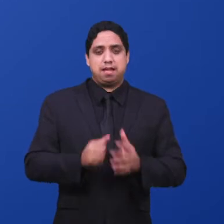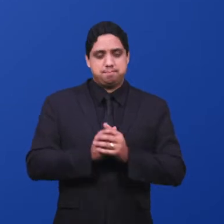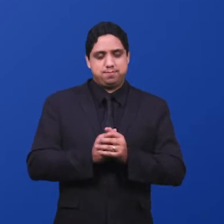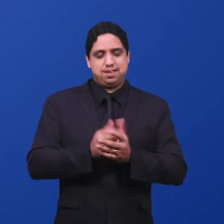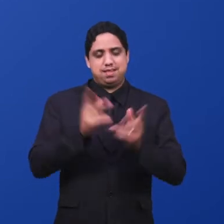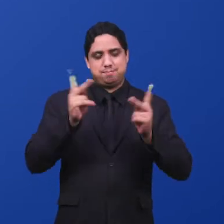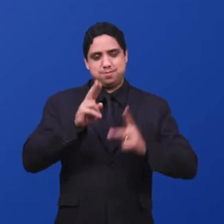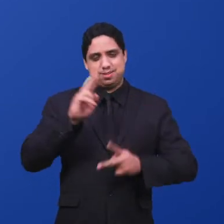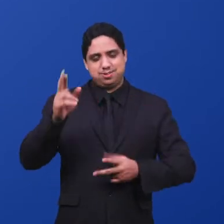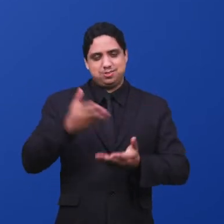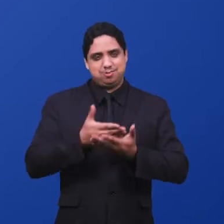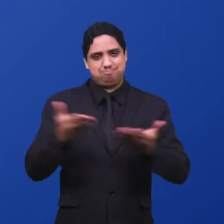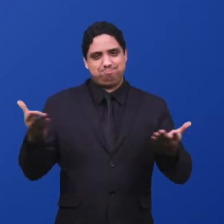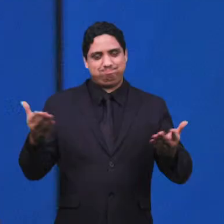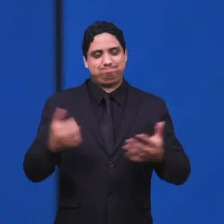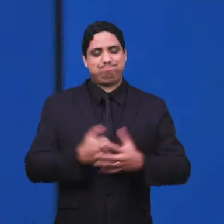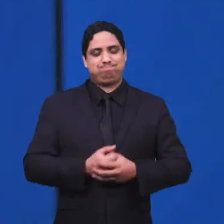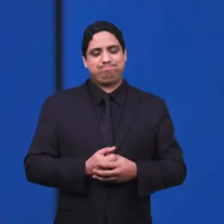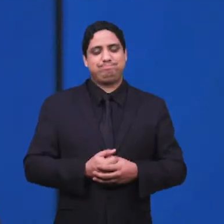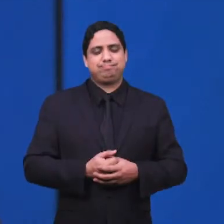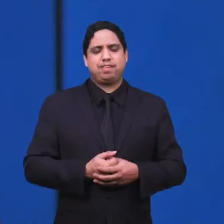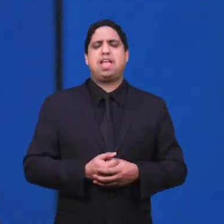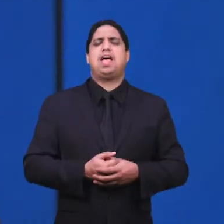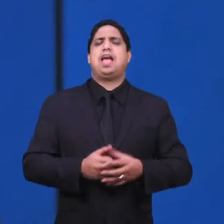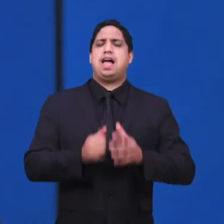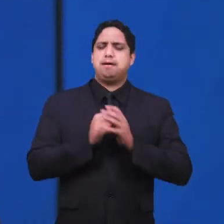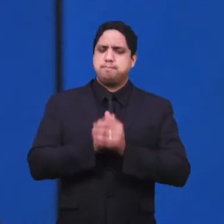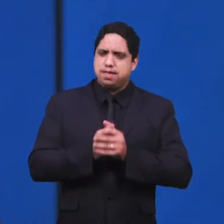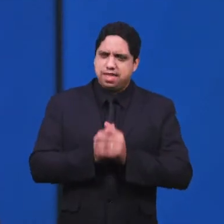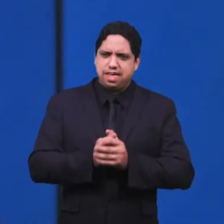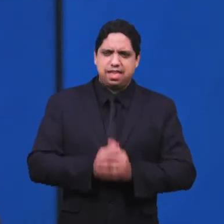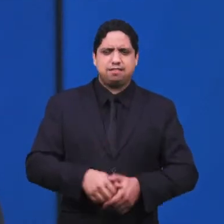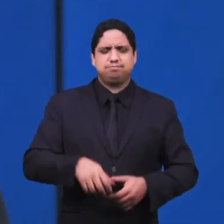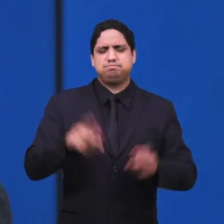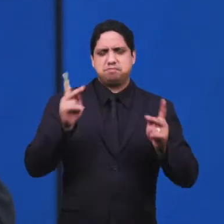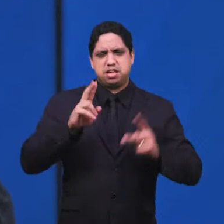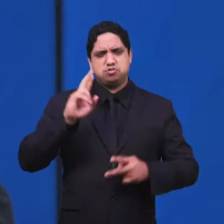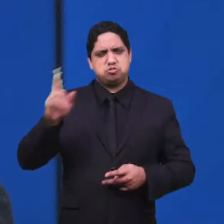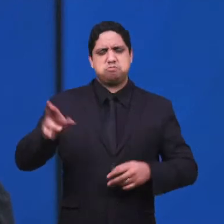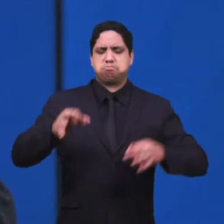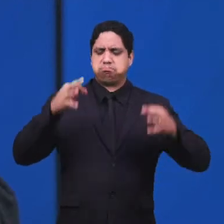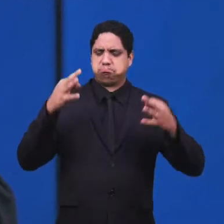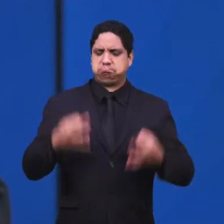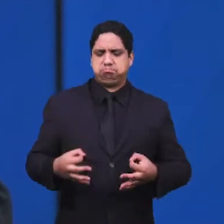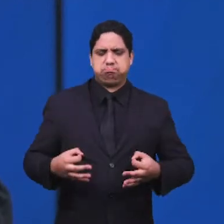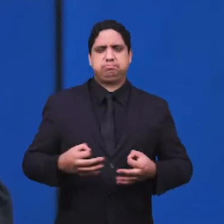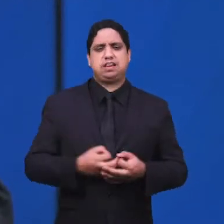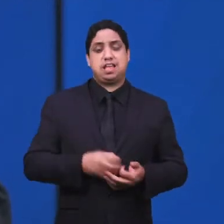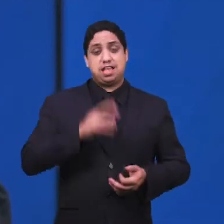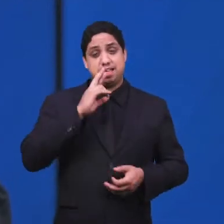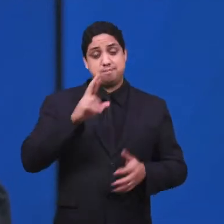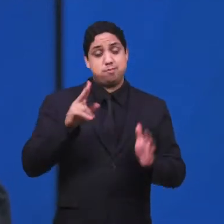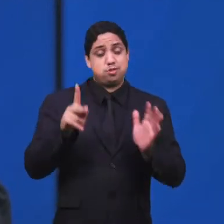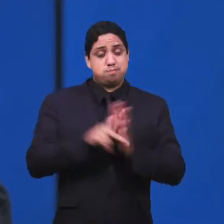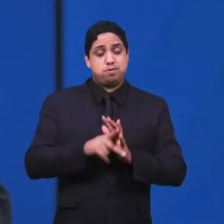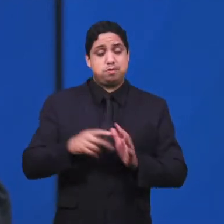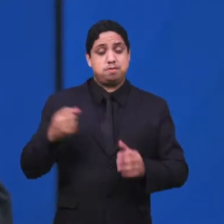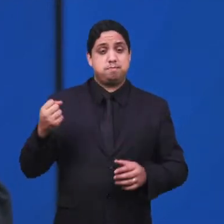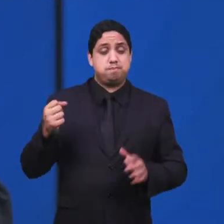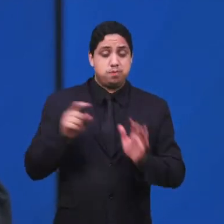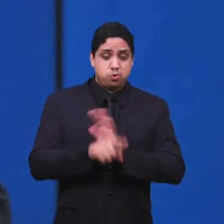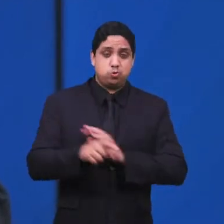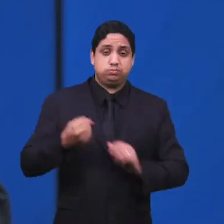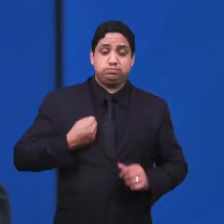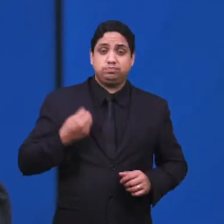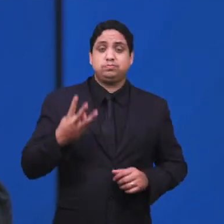Amém? A paz do Senhor Jesus. Amém, Carmelita, a paz do Senhor Jesus. É exatamente isso que é a resposta dessa pergunta, né? A